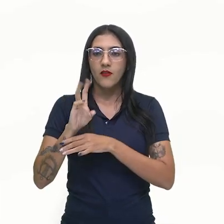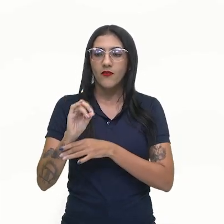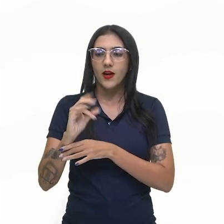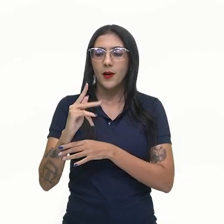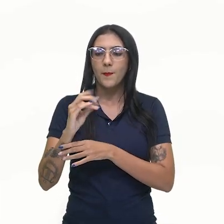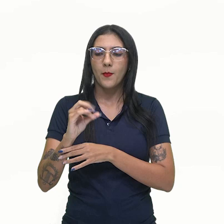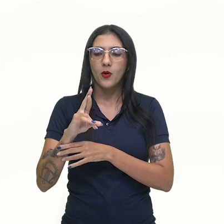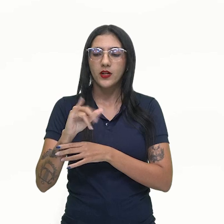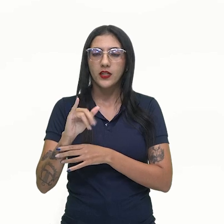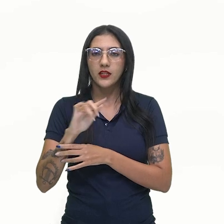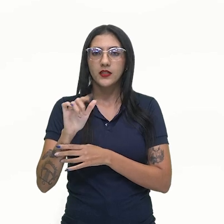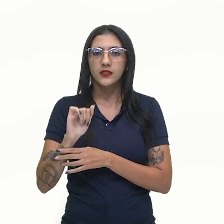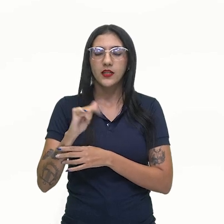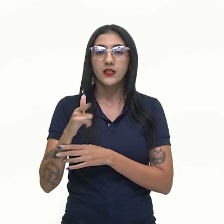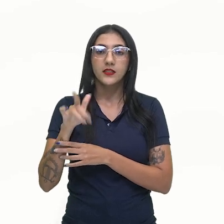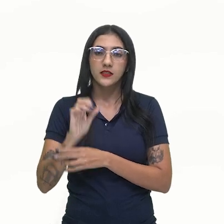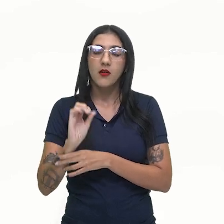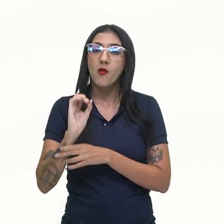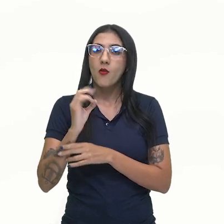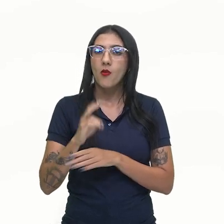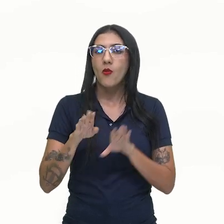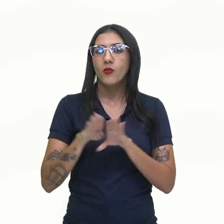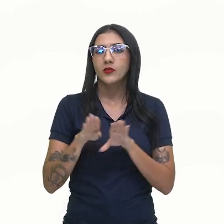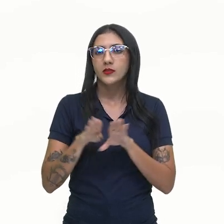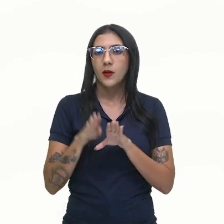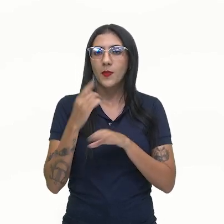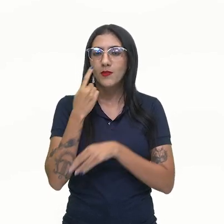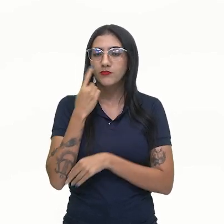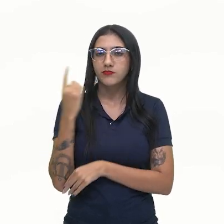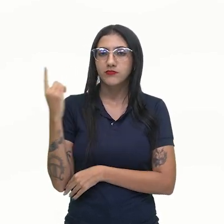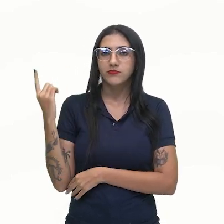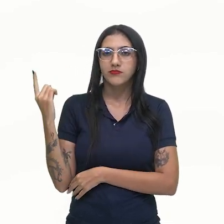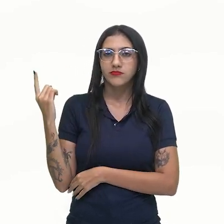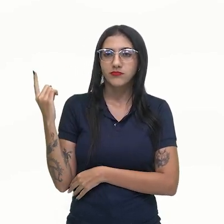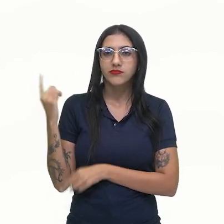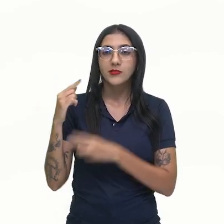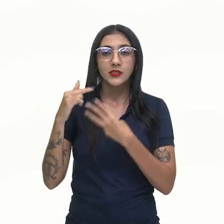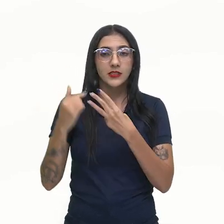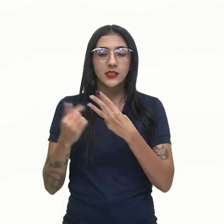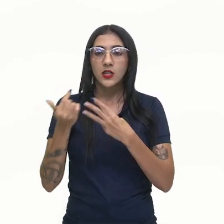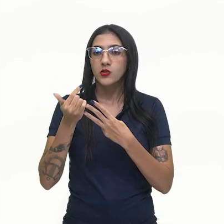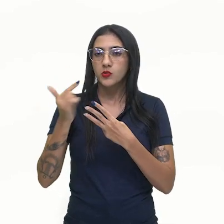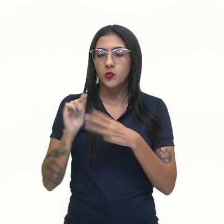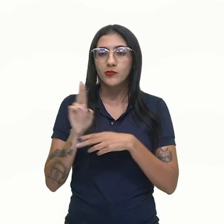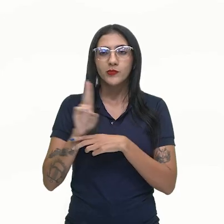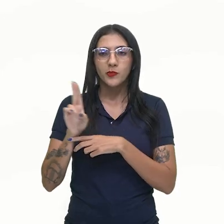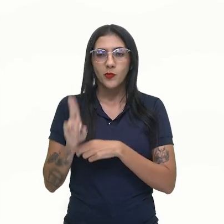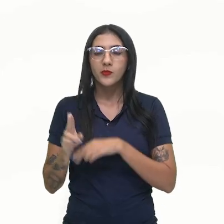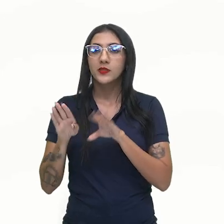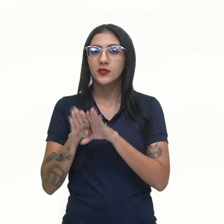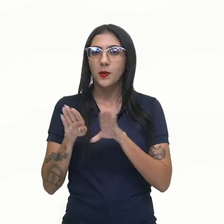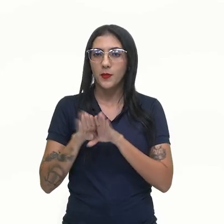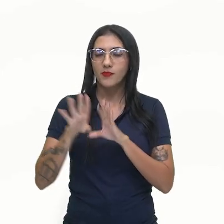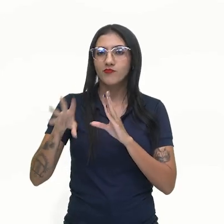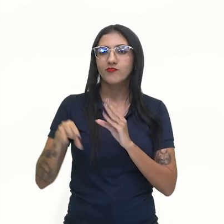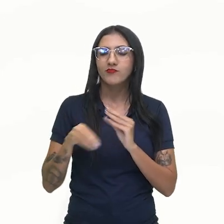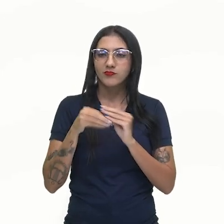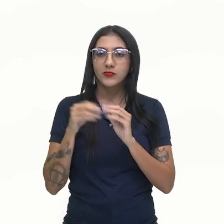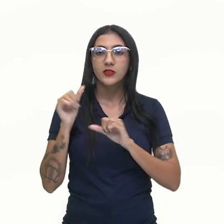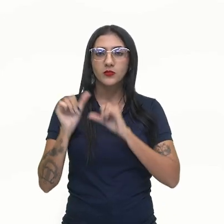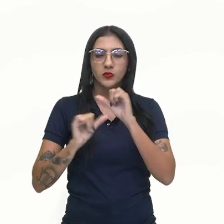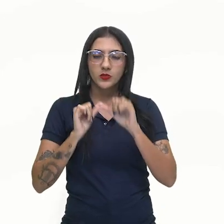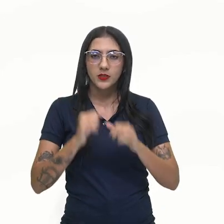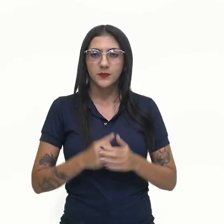vaporização, também conhecida como calefação, ebulição e vaporização, essa